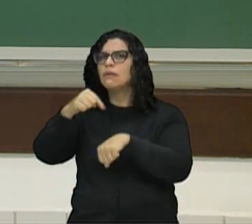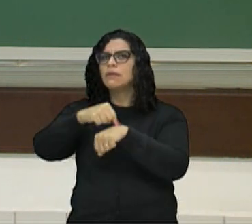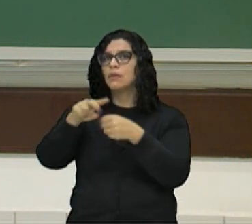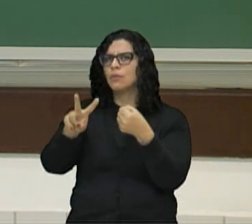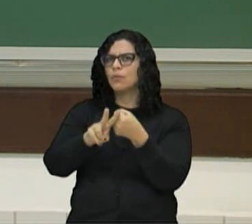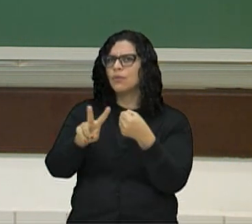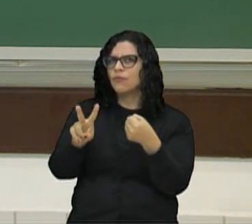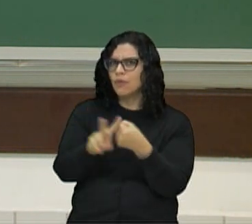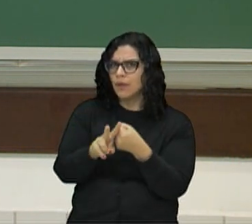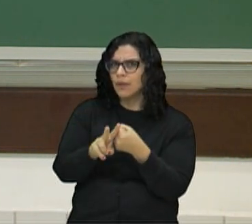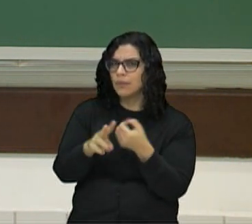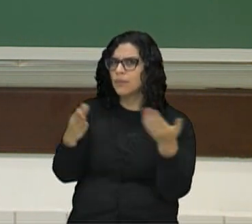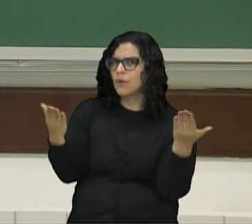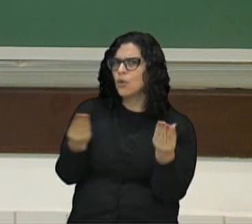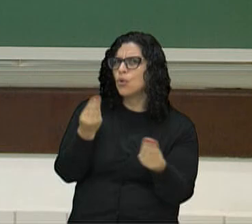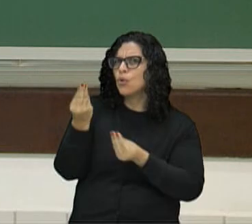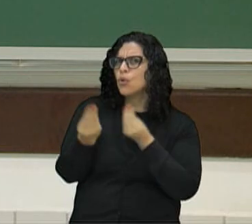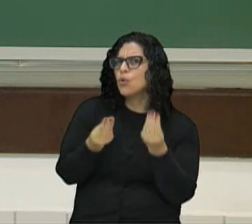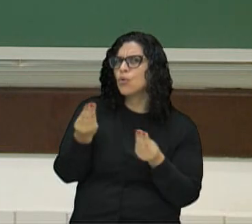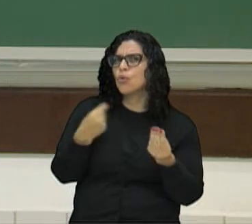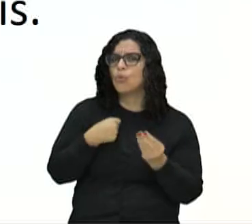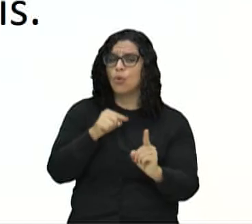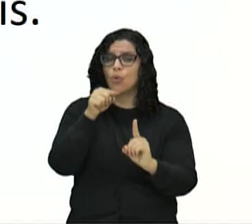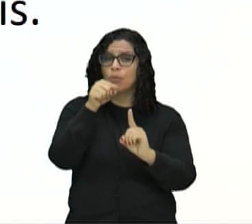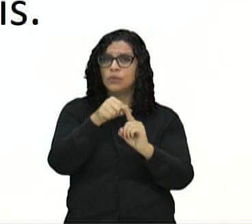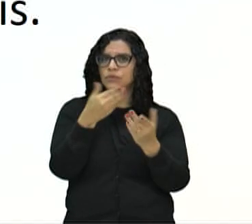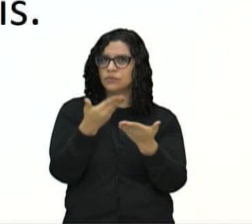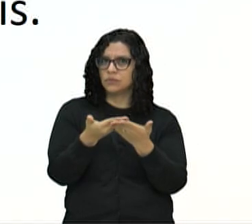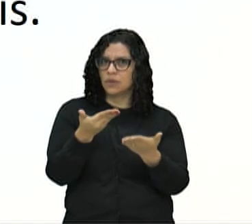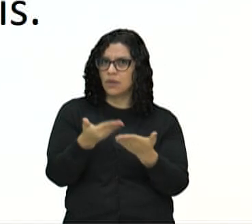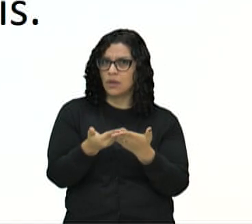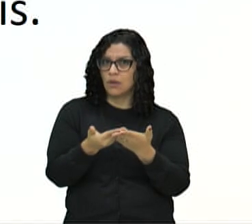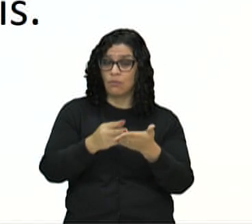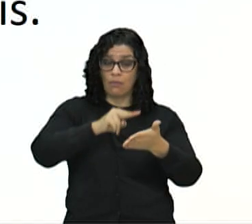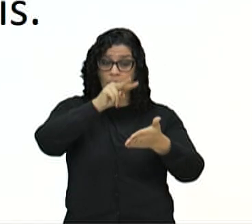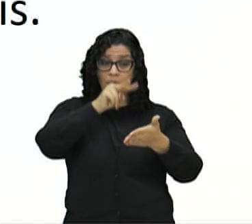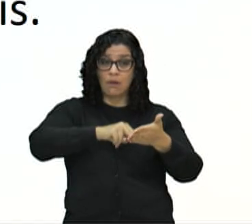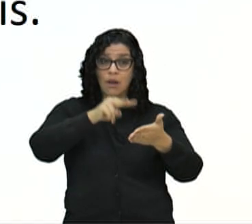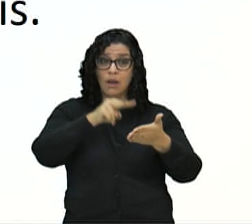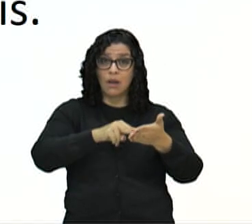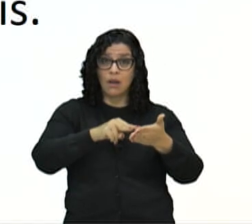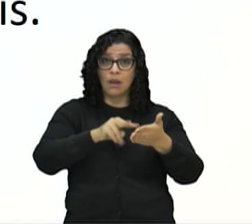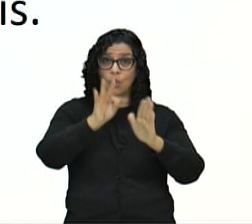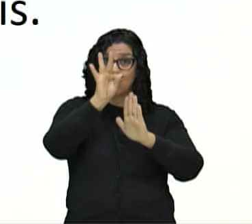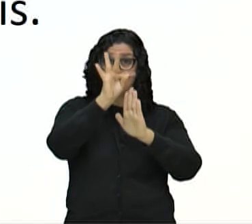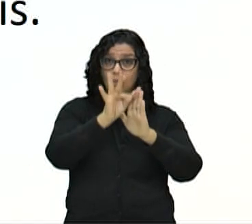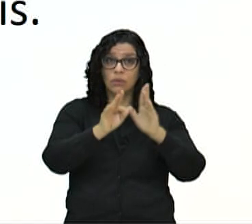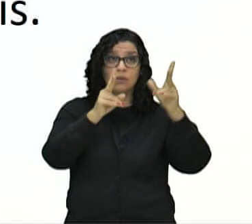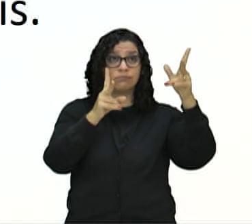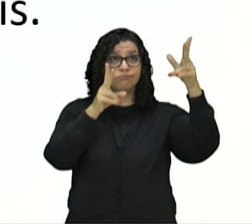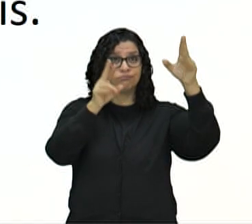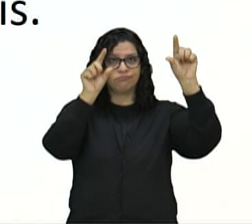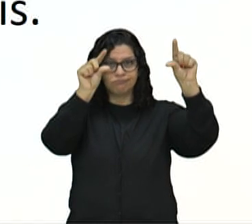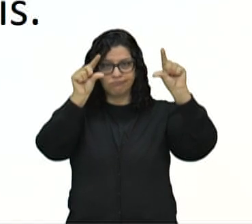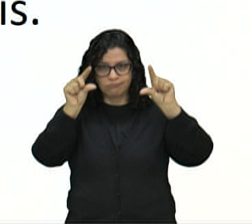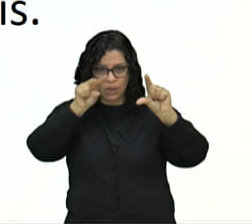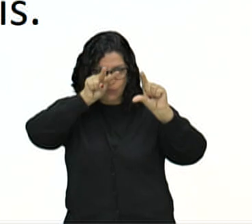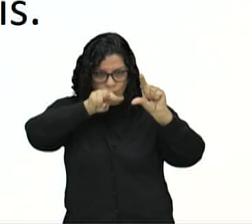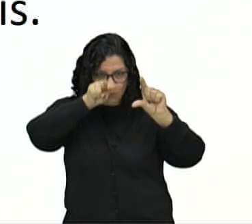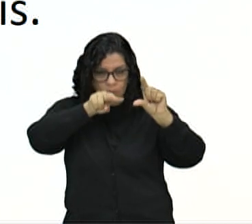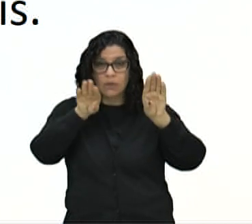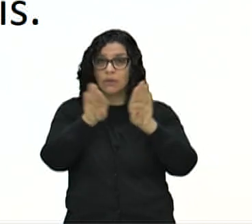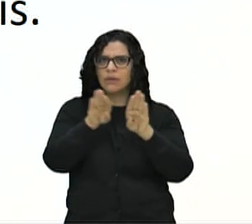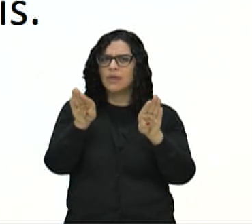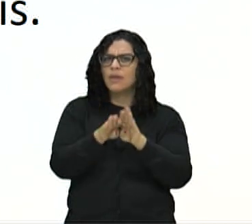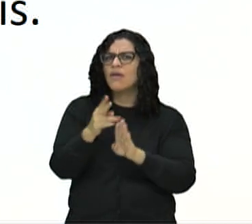isso, estabelecemos alguns objetivos da aula. Ler um fragmento de romance de aventura, inferir